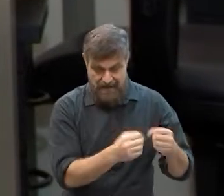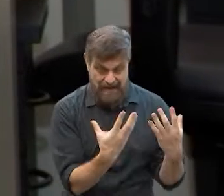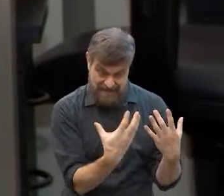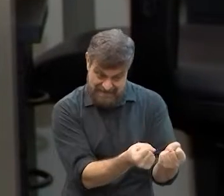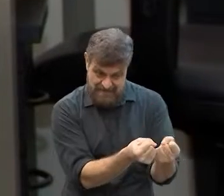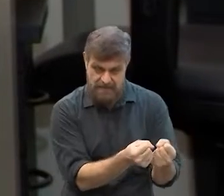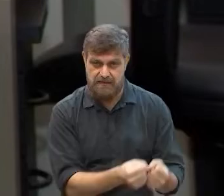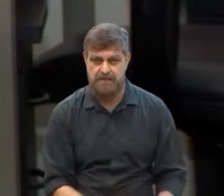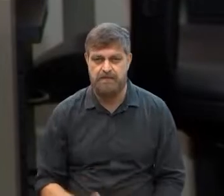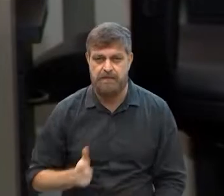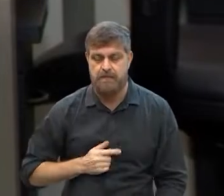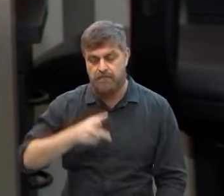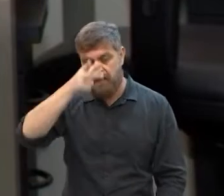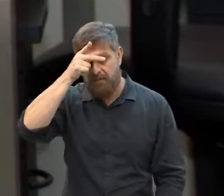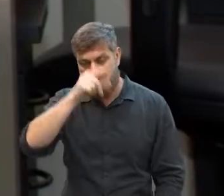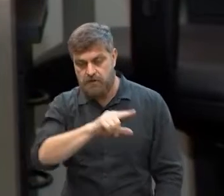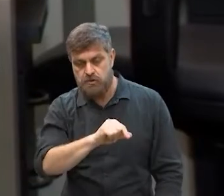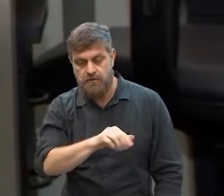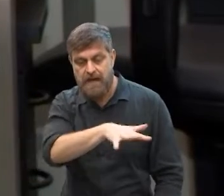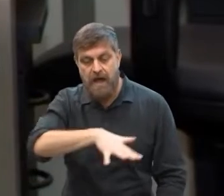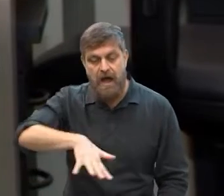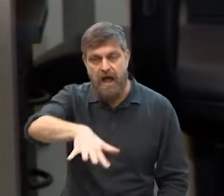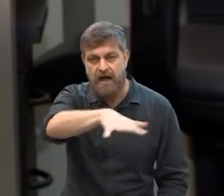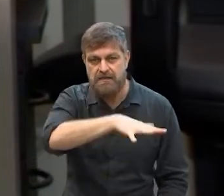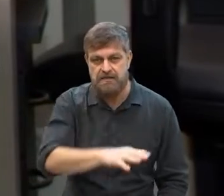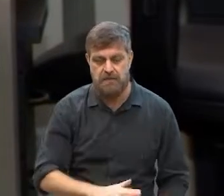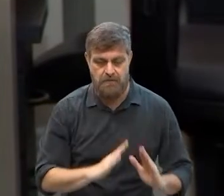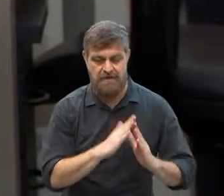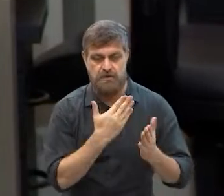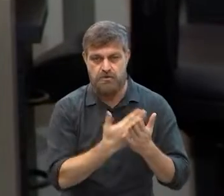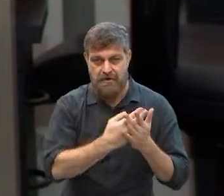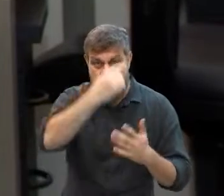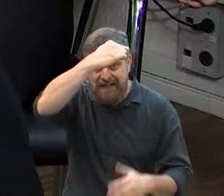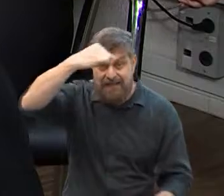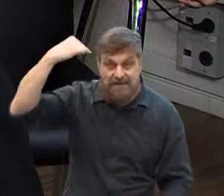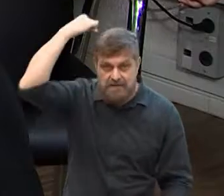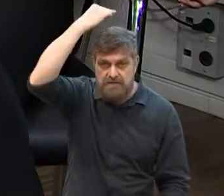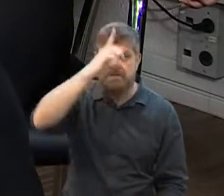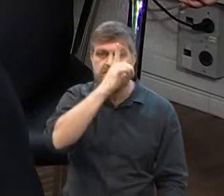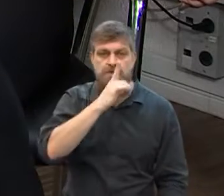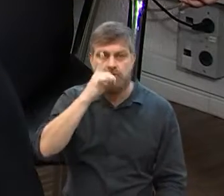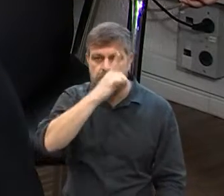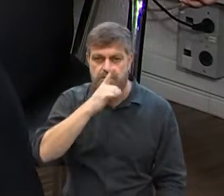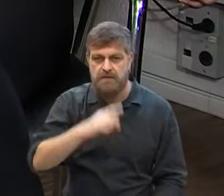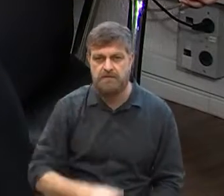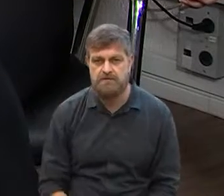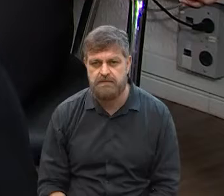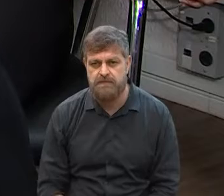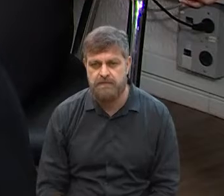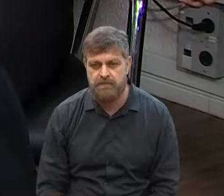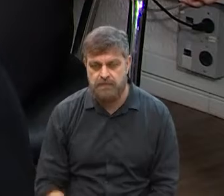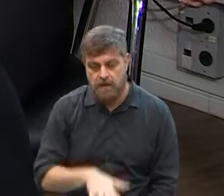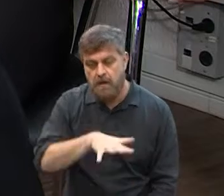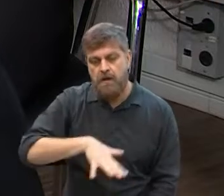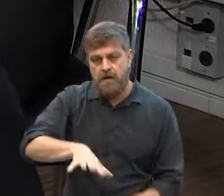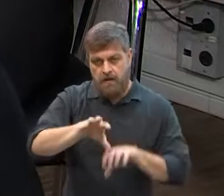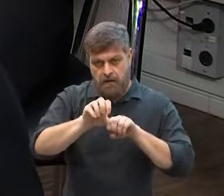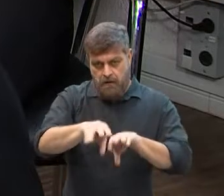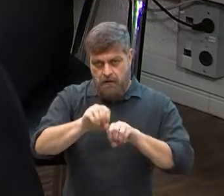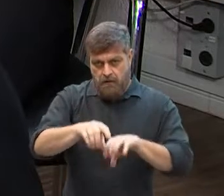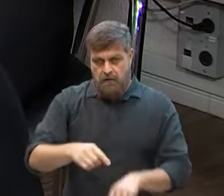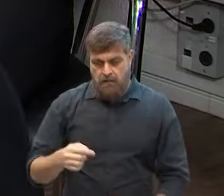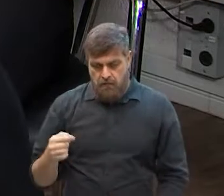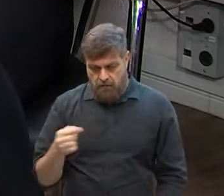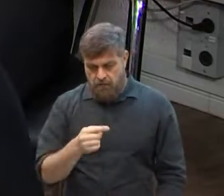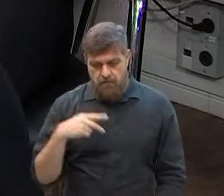foi escolhida pela prefeitura, que fica na região de São Domingos, será militarizada. Vereador, ainda na área da educação, o senhor